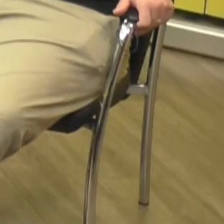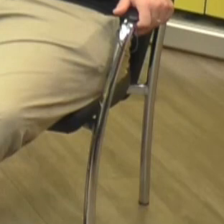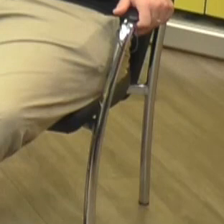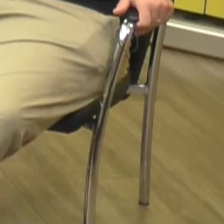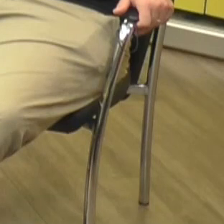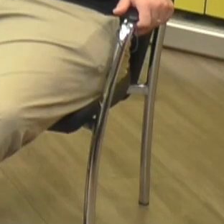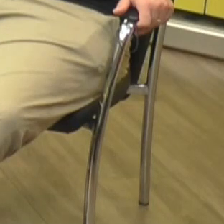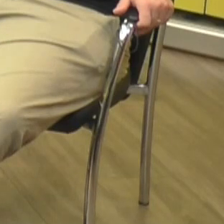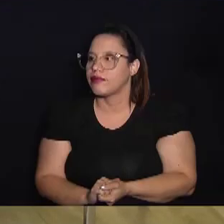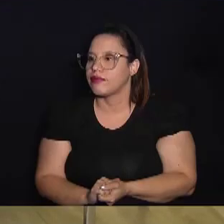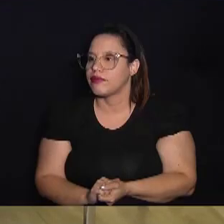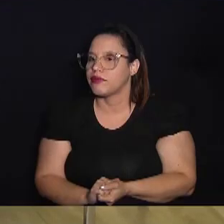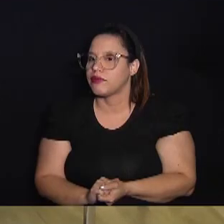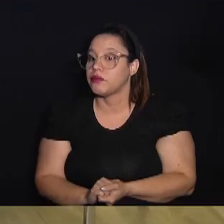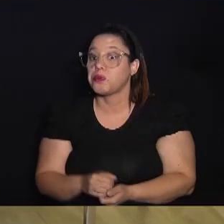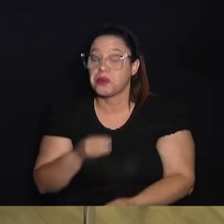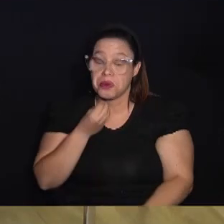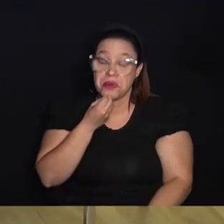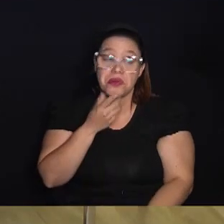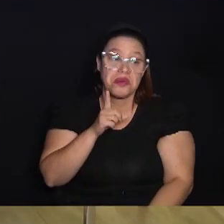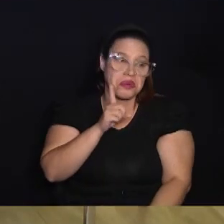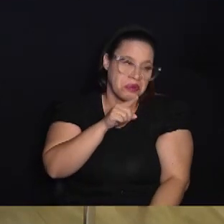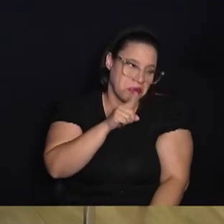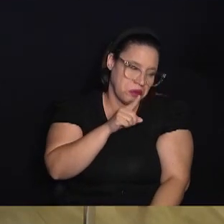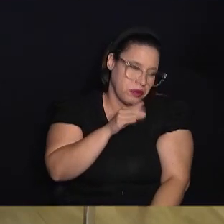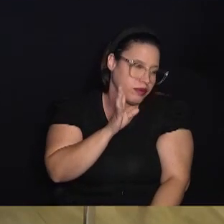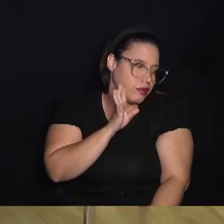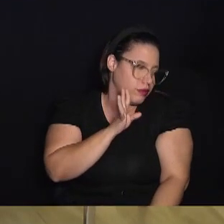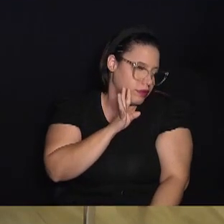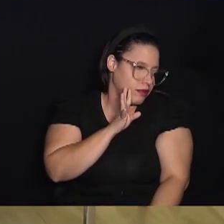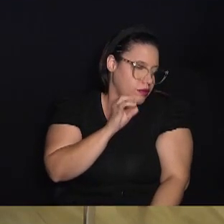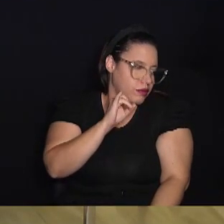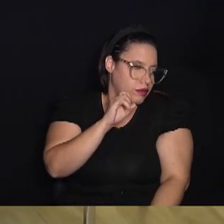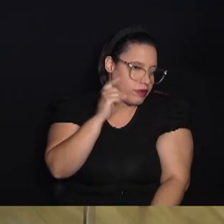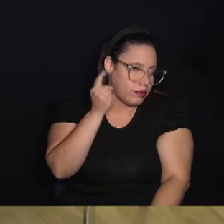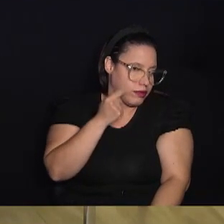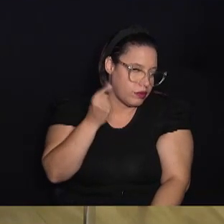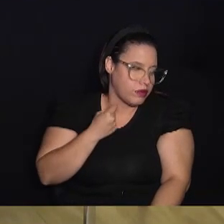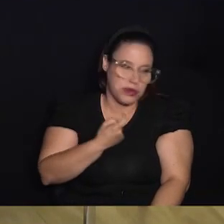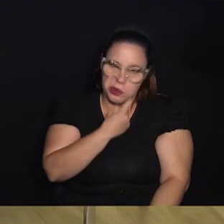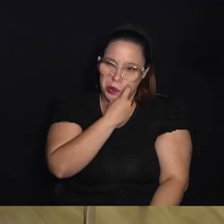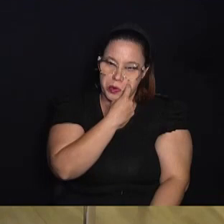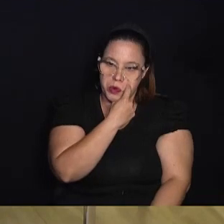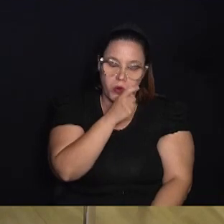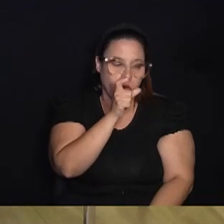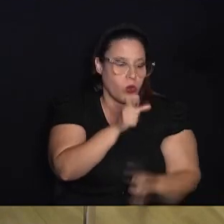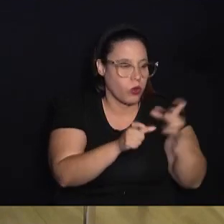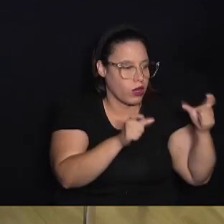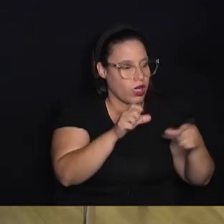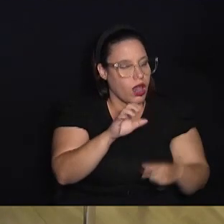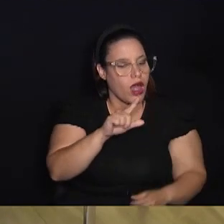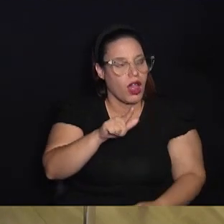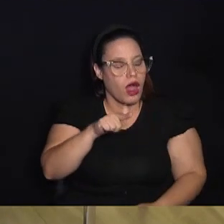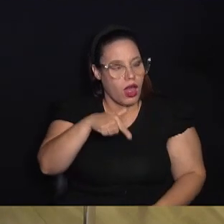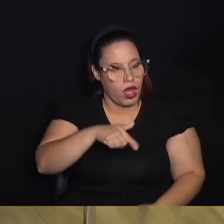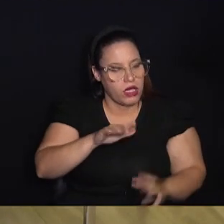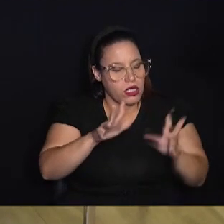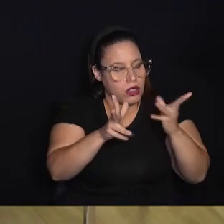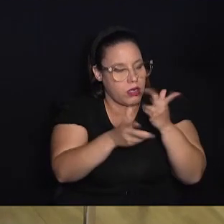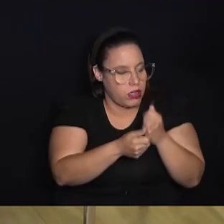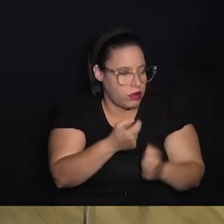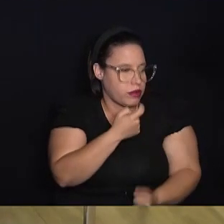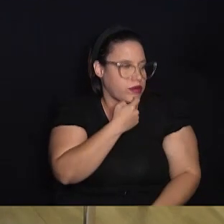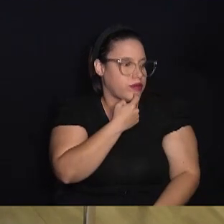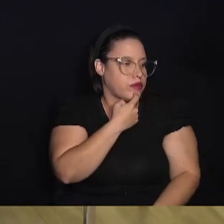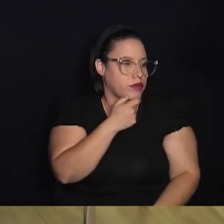né bom é isso aí bem legal a matéria né a Mirna foi nos sete pontos as sete maravilhas aqui de campinas né Diego isso mesmo